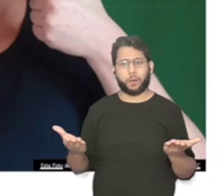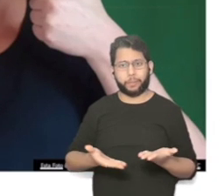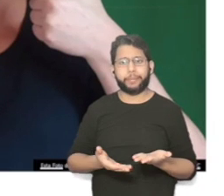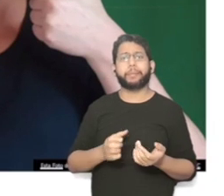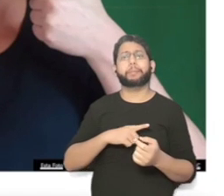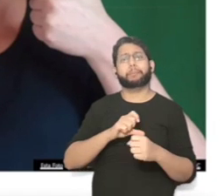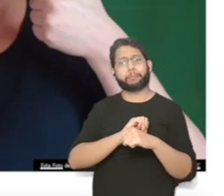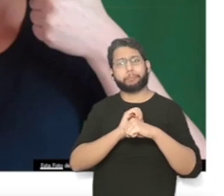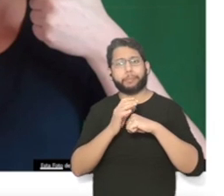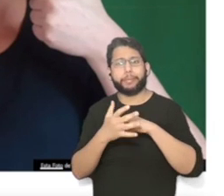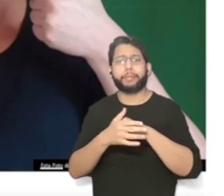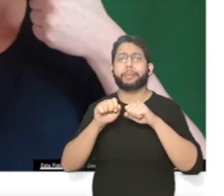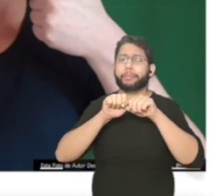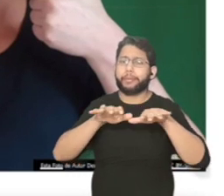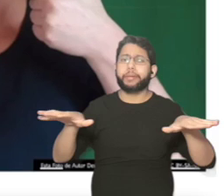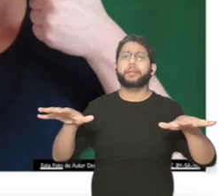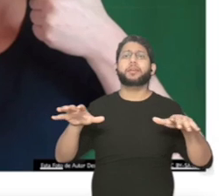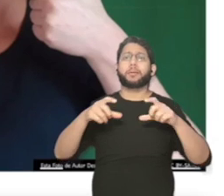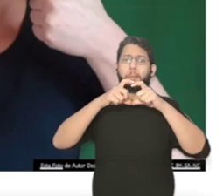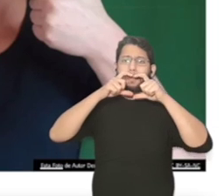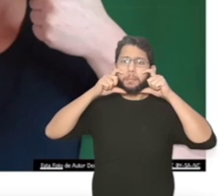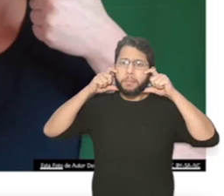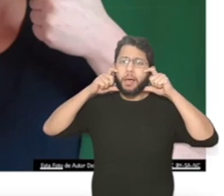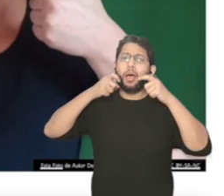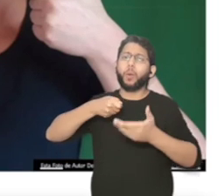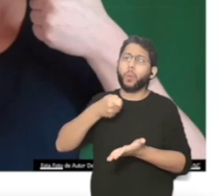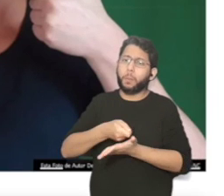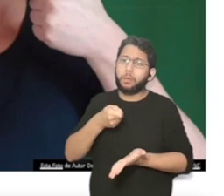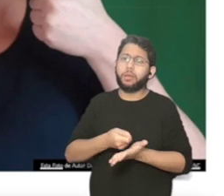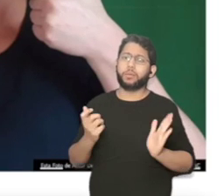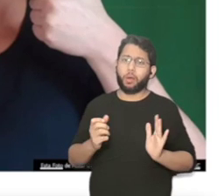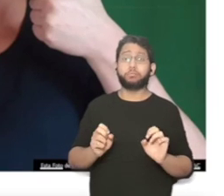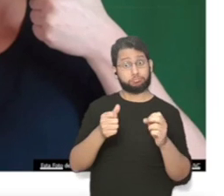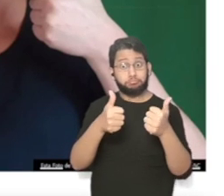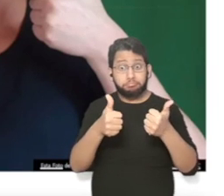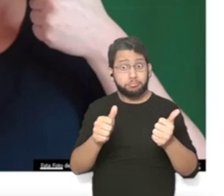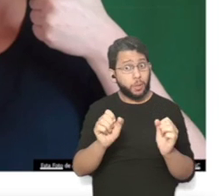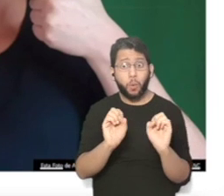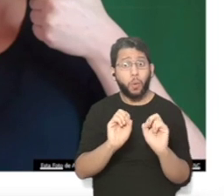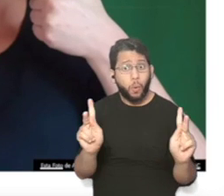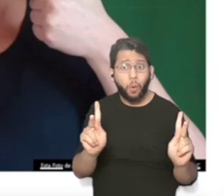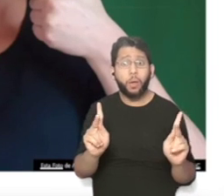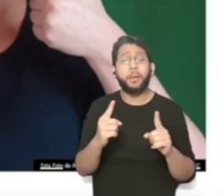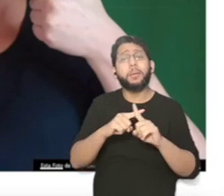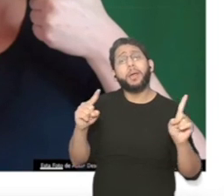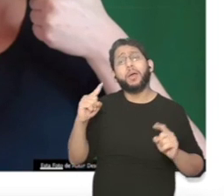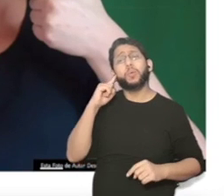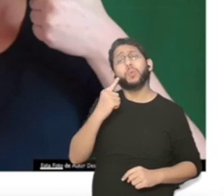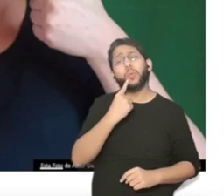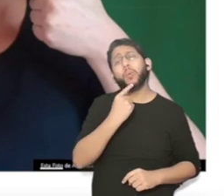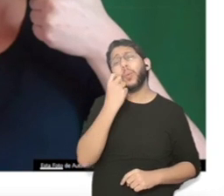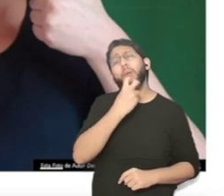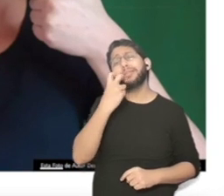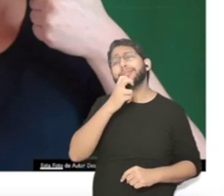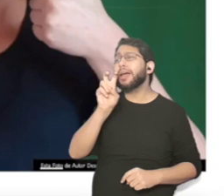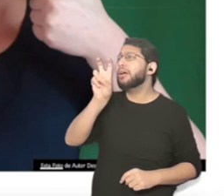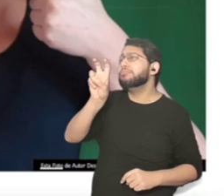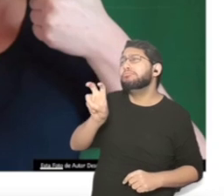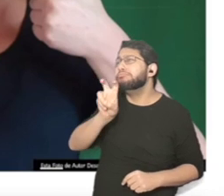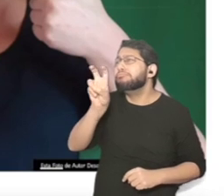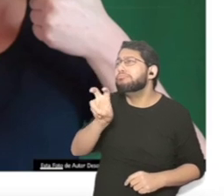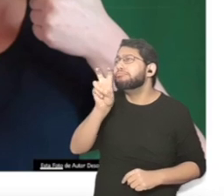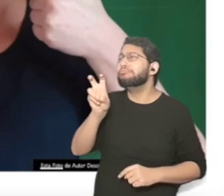vive um cenário de pandemia e que todo mundo usa máscara para se proteger, pensa como é que é possível um surdo oralizado